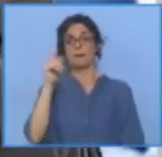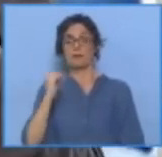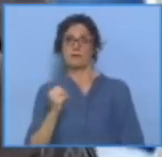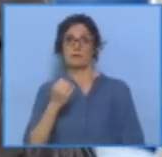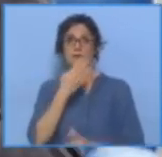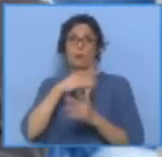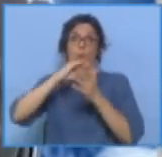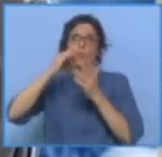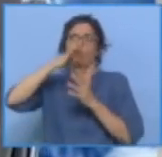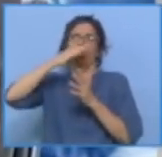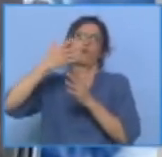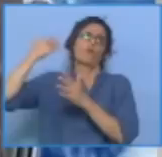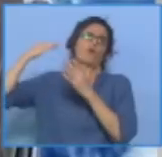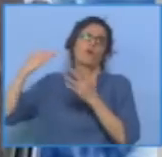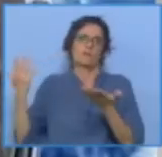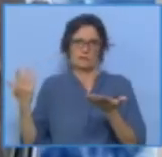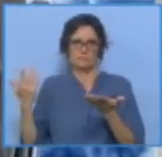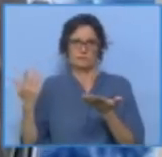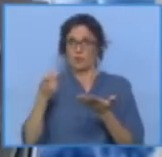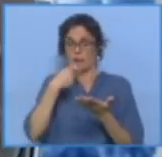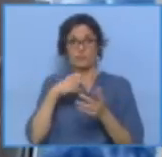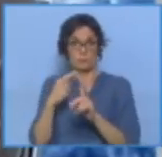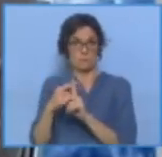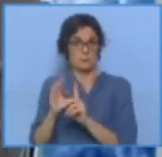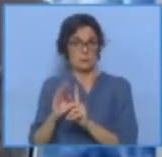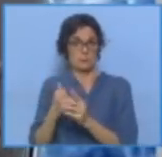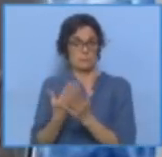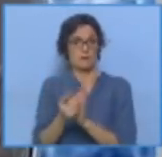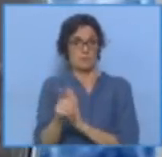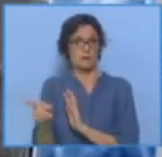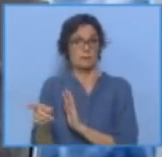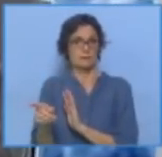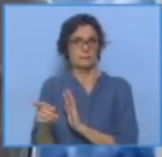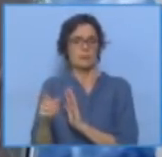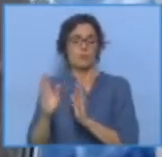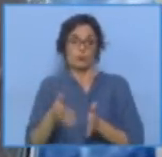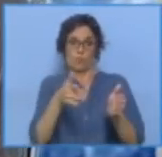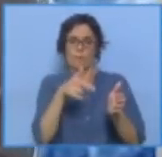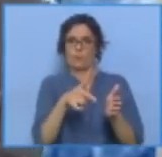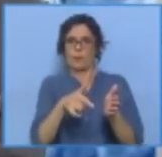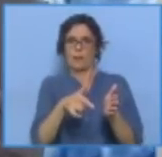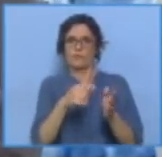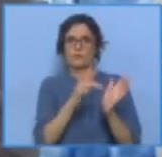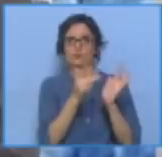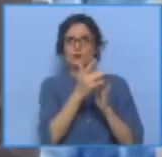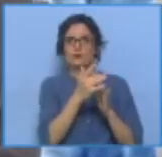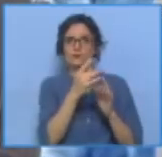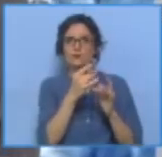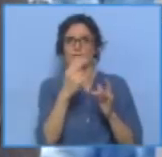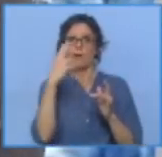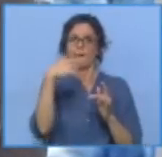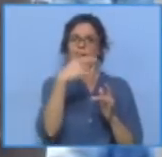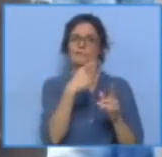profetas. Bom, portanto, por um lado, Jesus bem visto. Por outro lado,